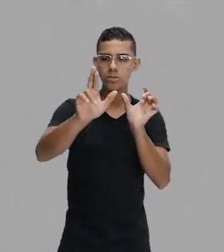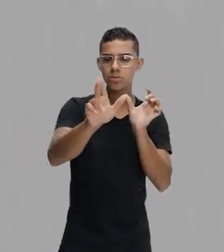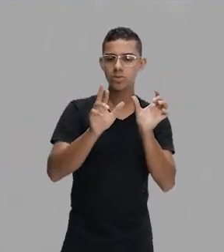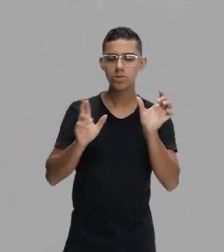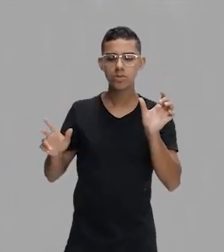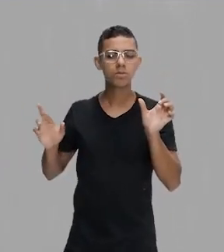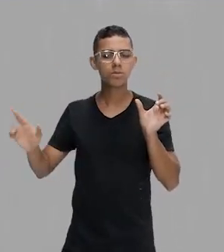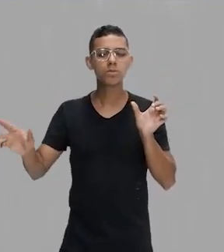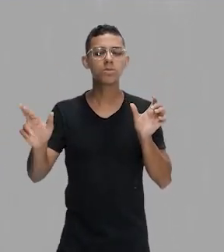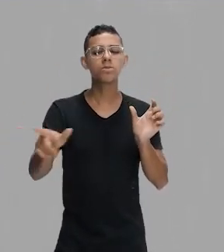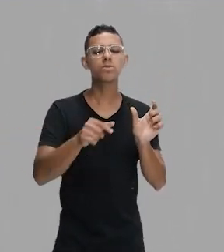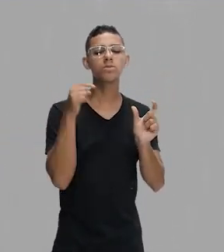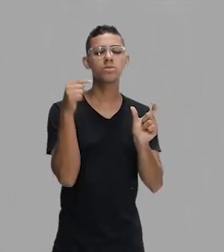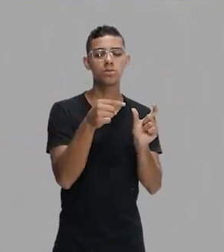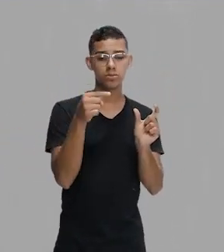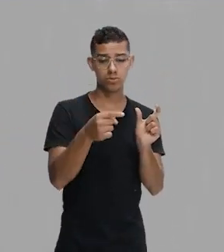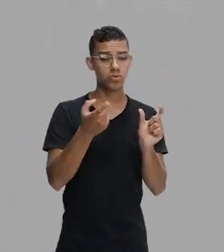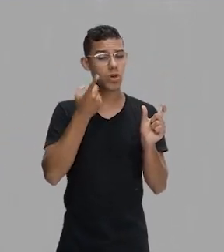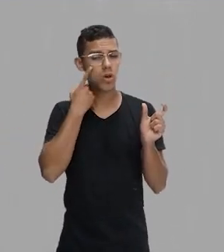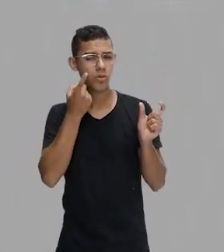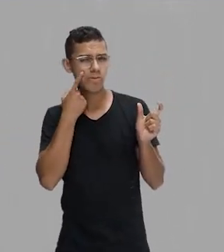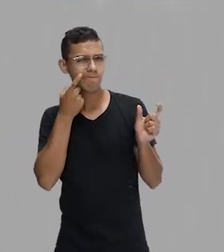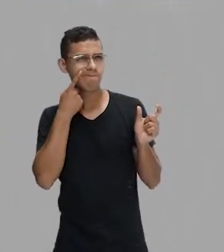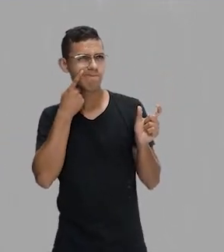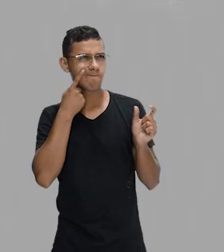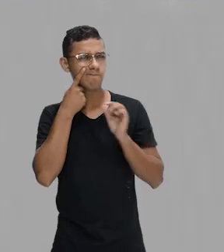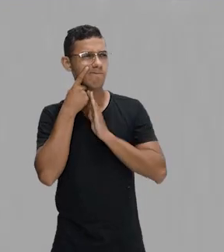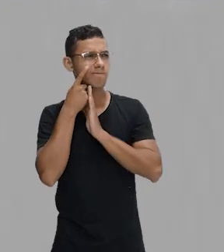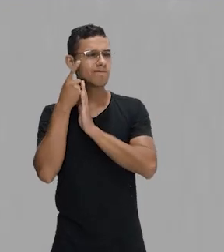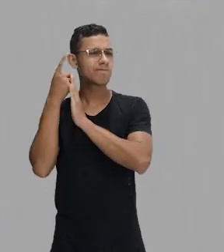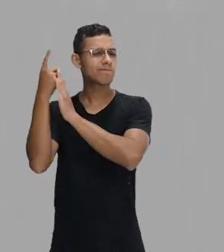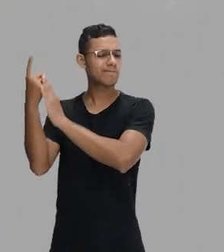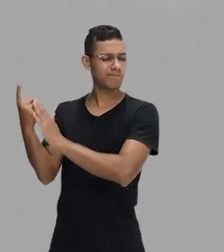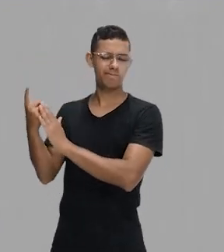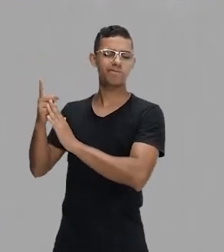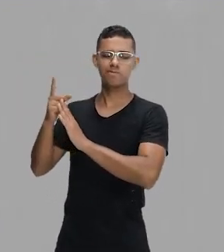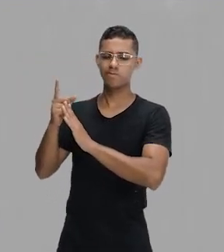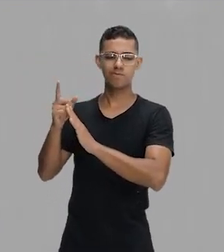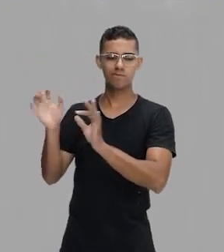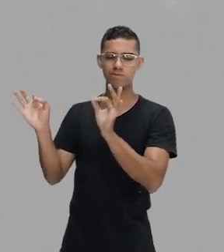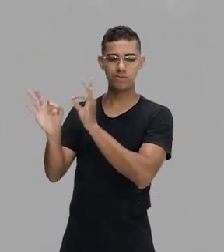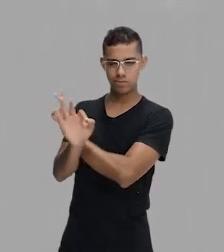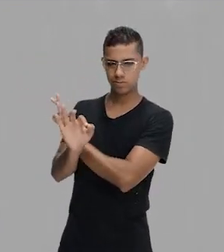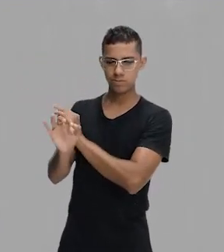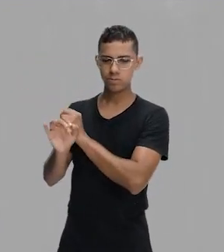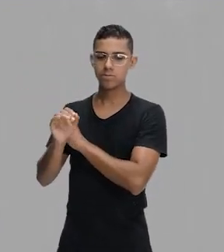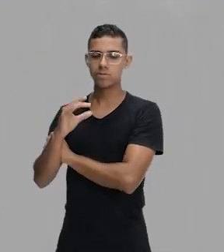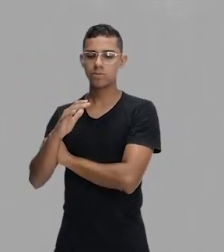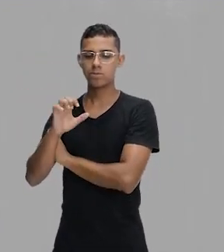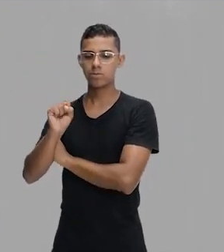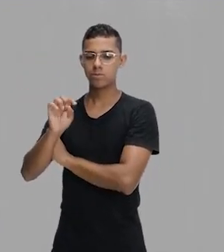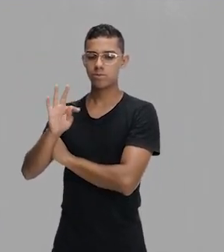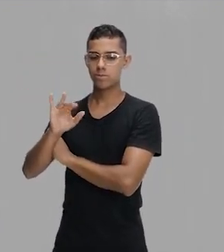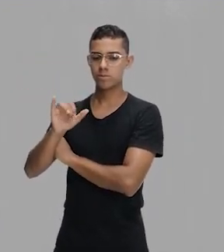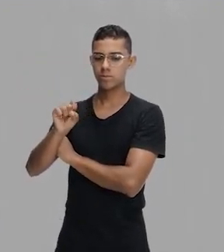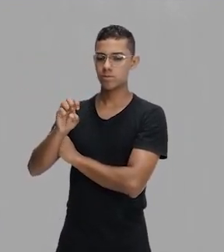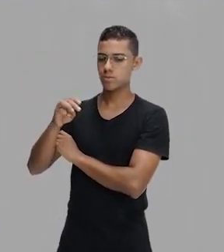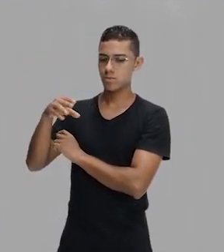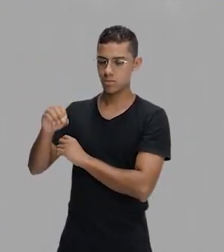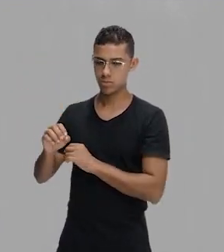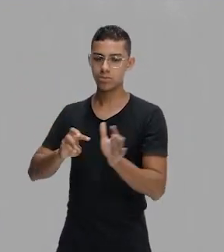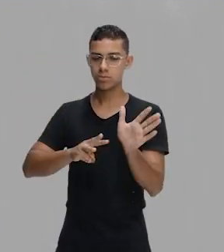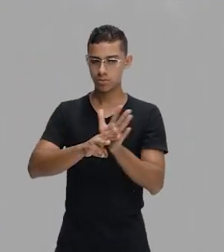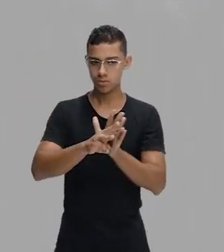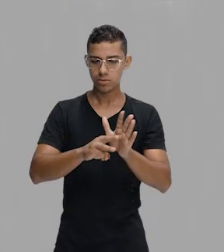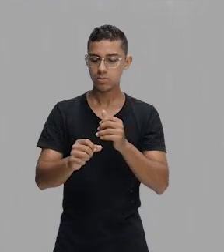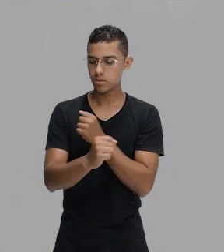O método, a dúvida metódica, a dúvida hiperbólica e ou o ceticismo metodológico, como queira.